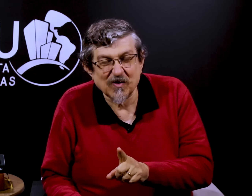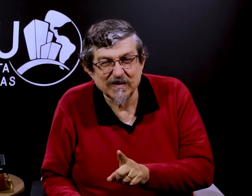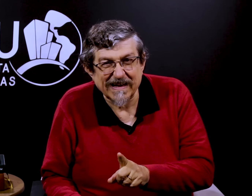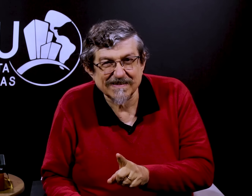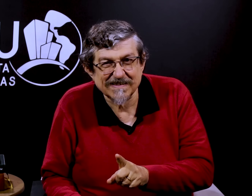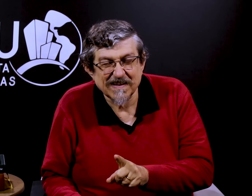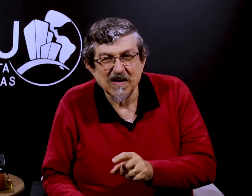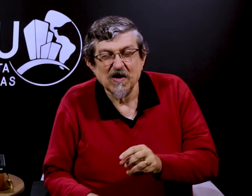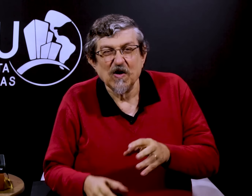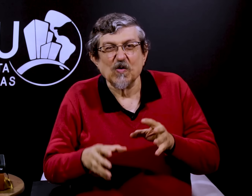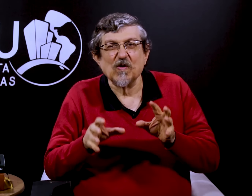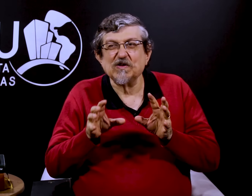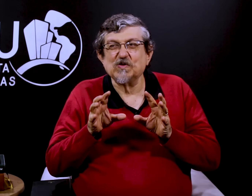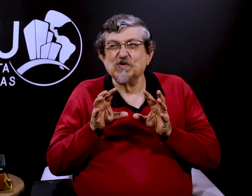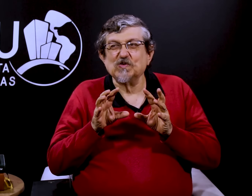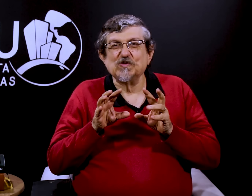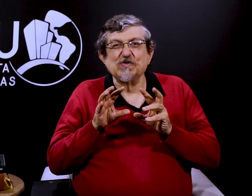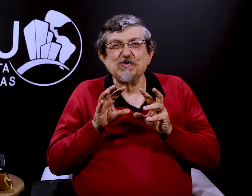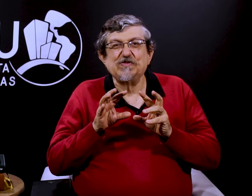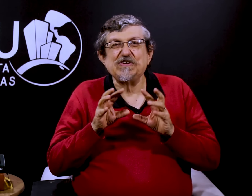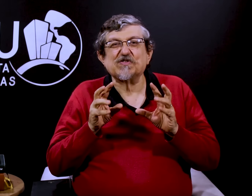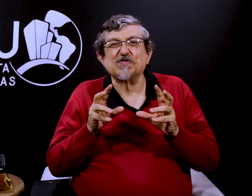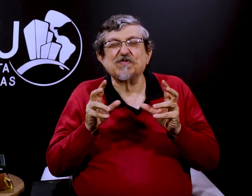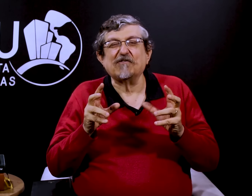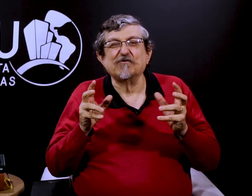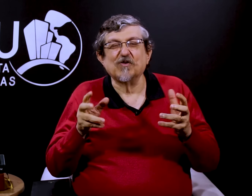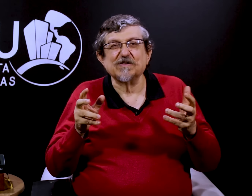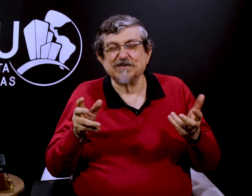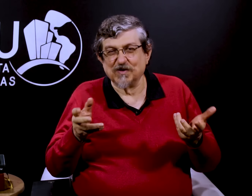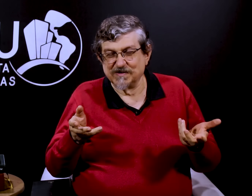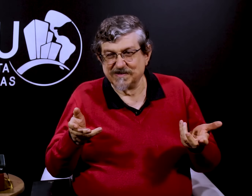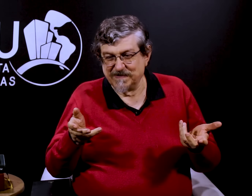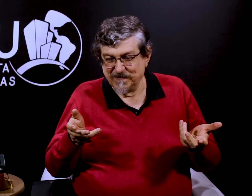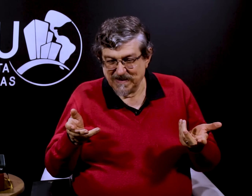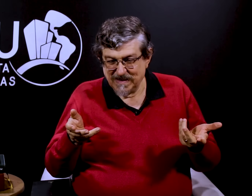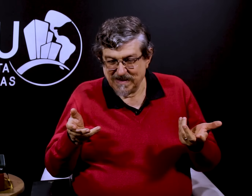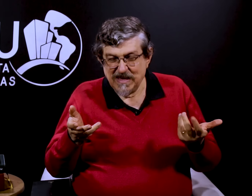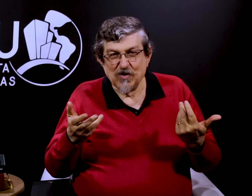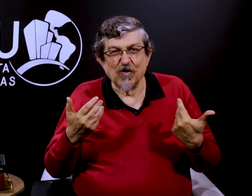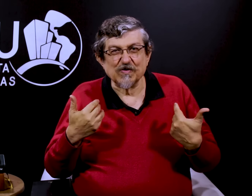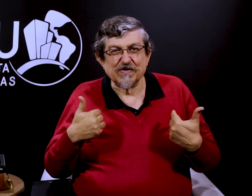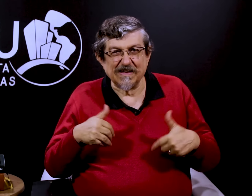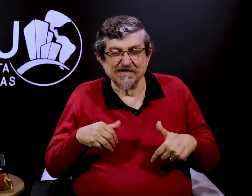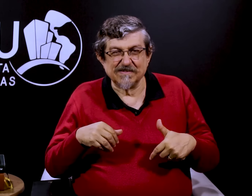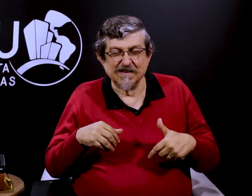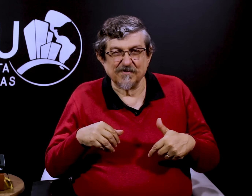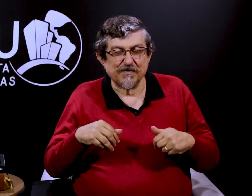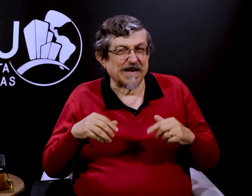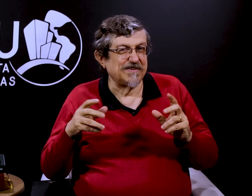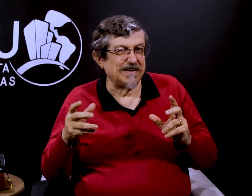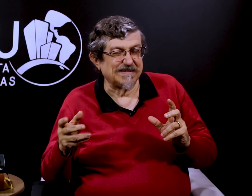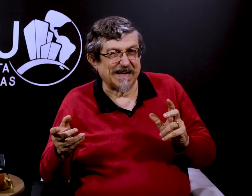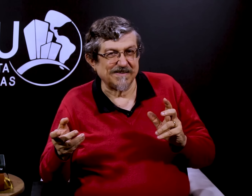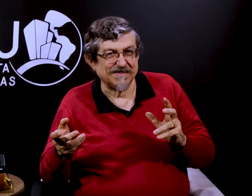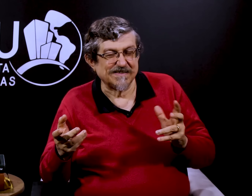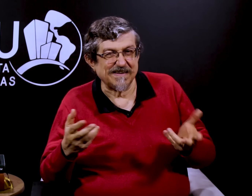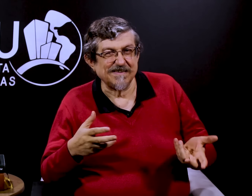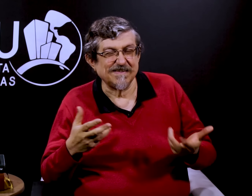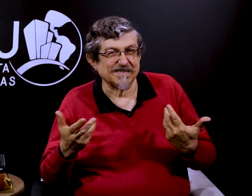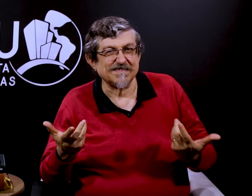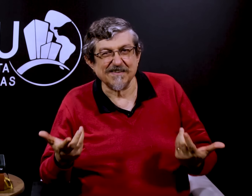isso acontece, quando o desfavor da nossa inconstância,